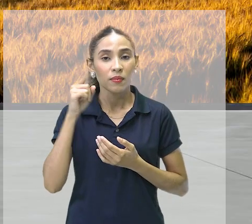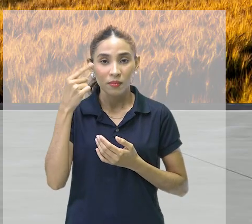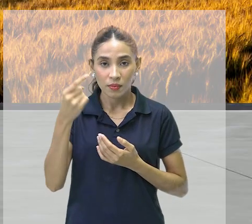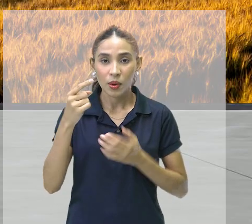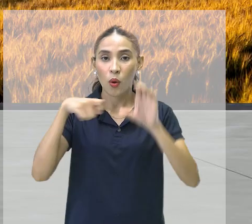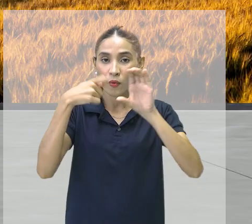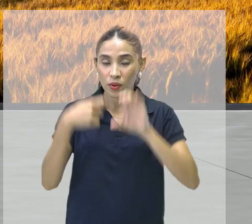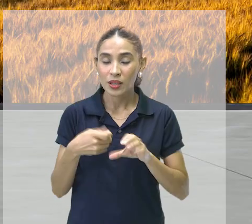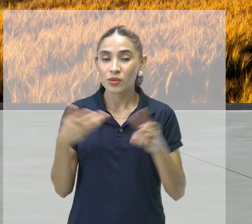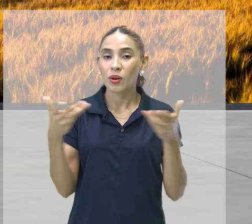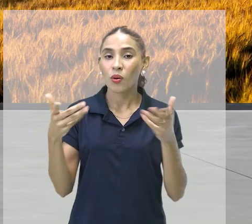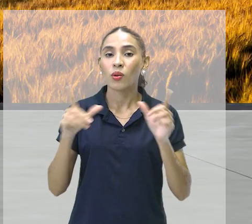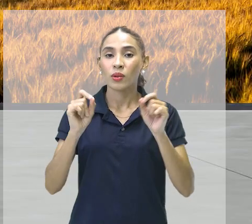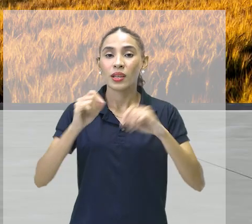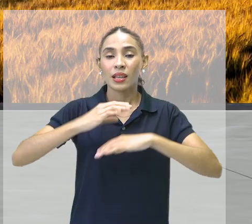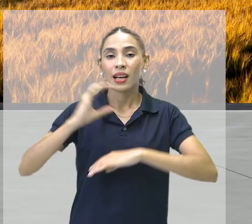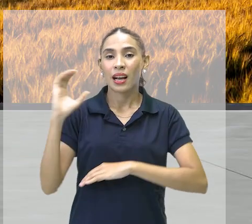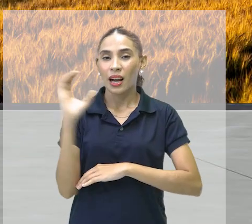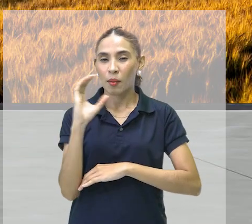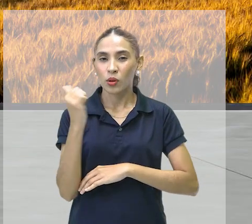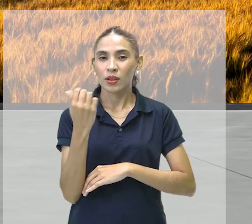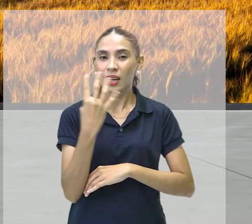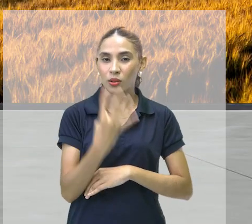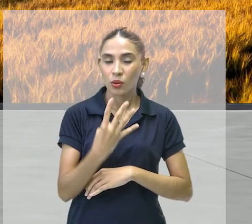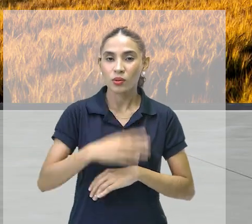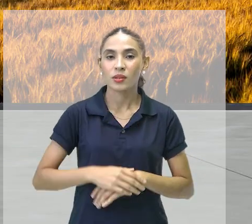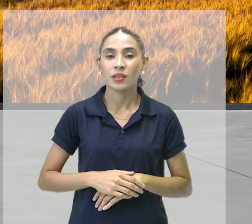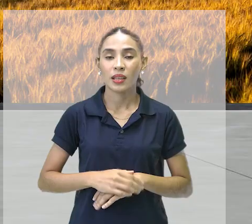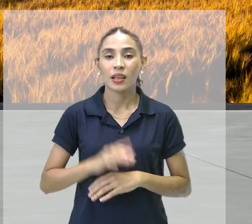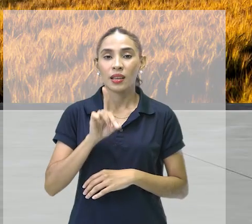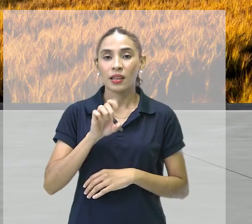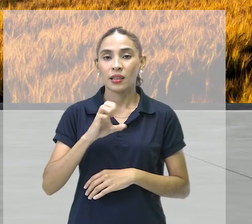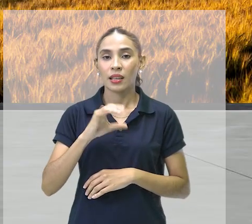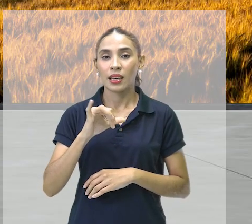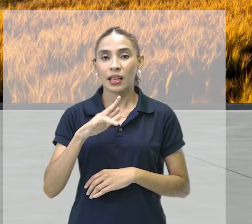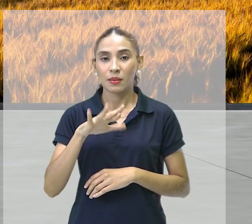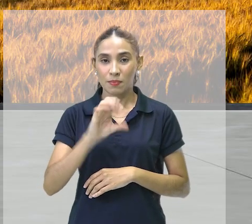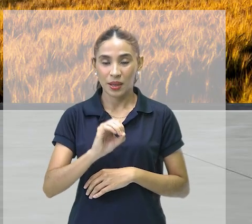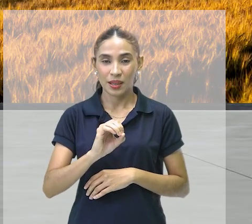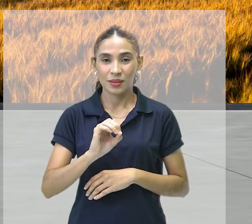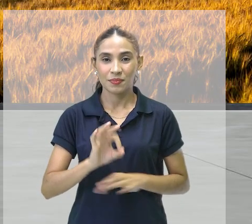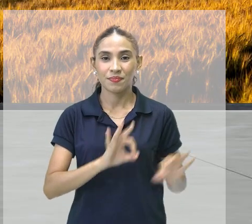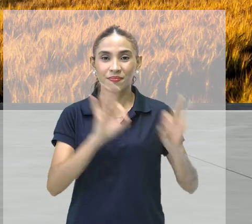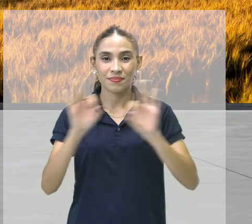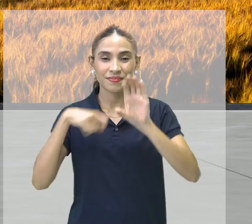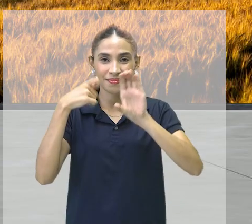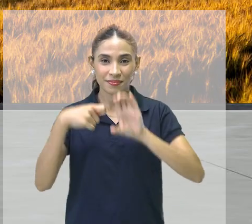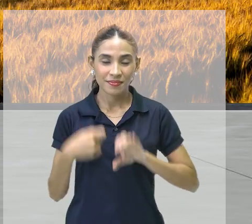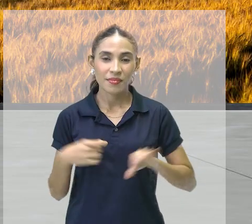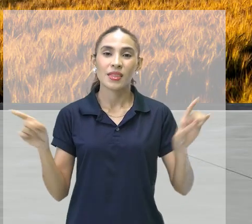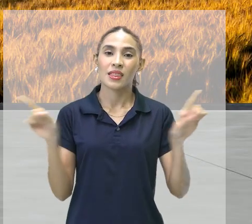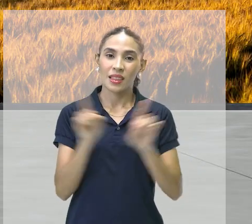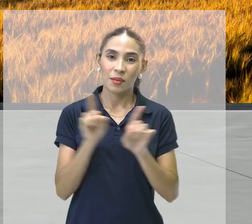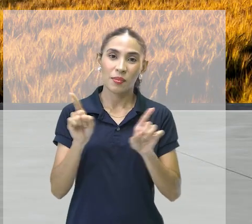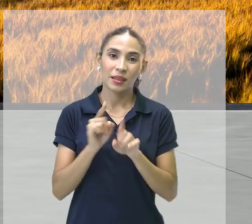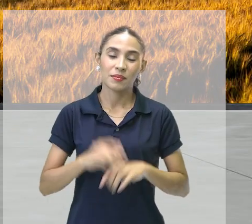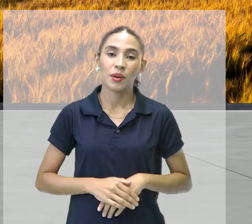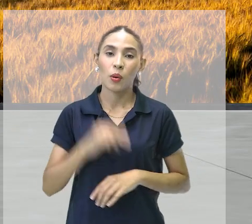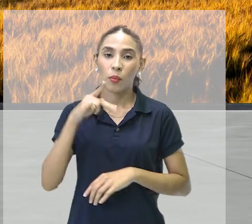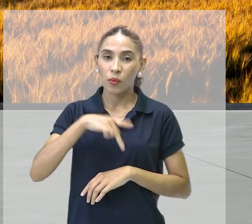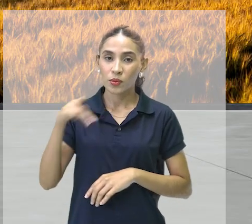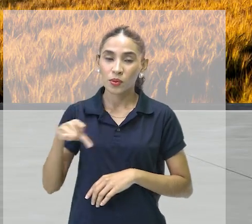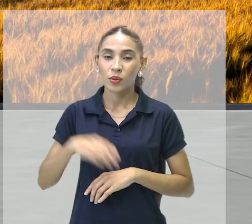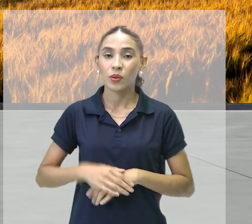vídeo agora sobre esse carbono 14, que é o decaimento. Vamos lá assistir também com